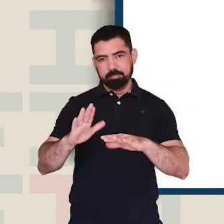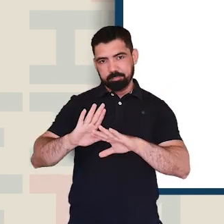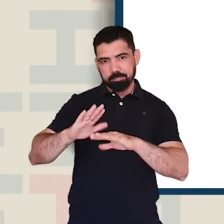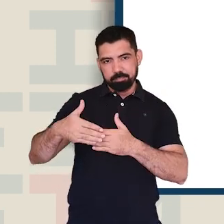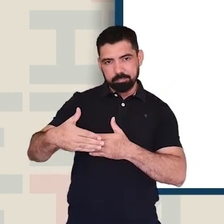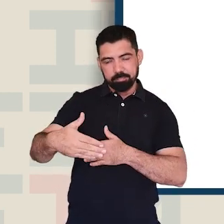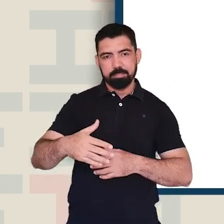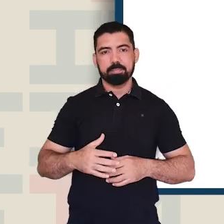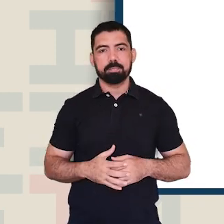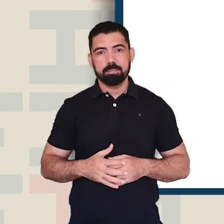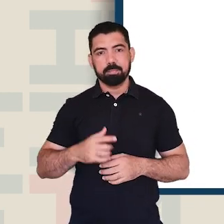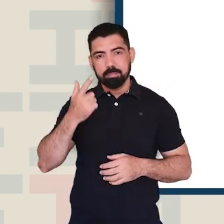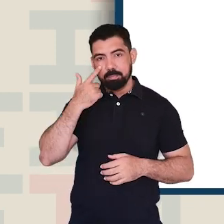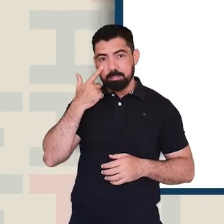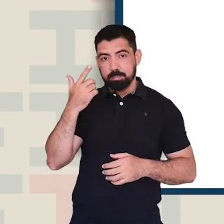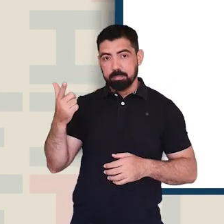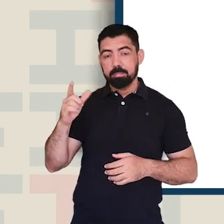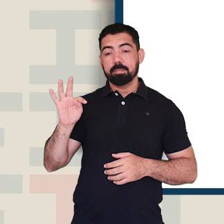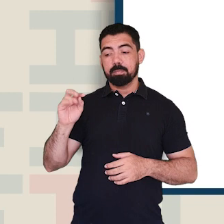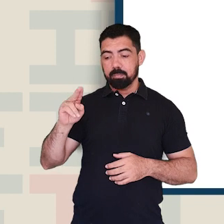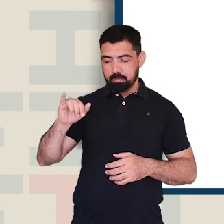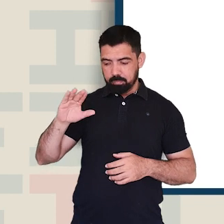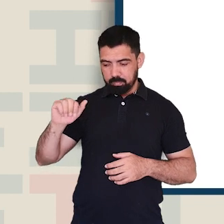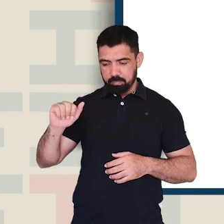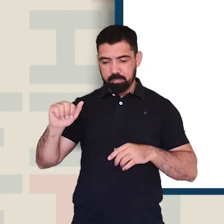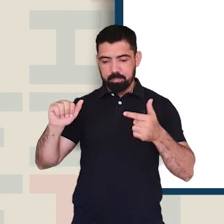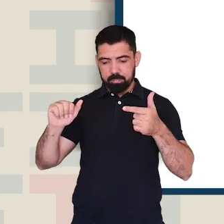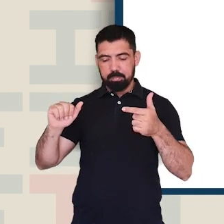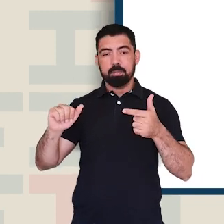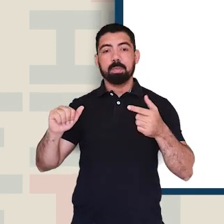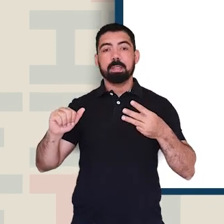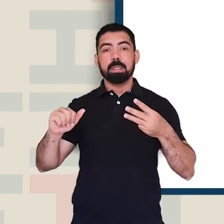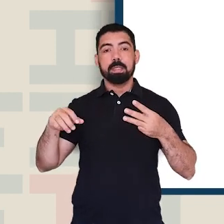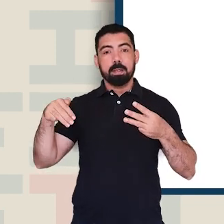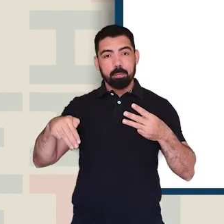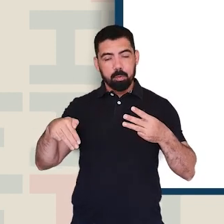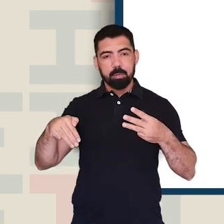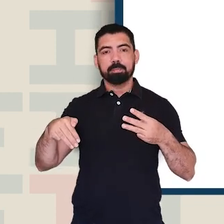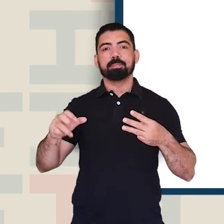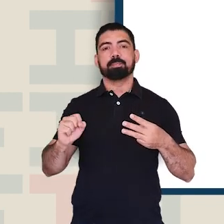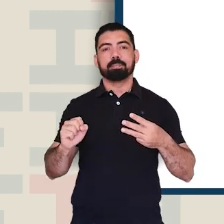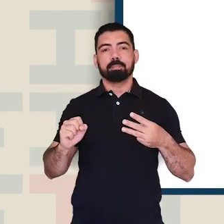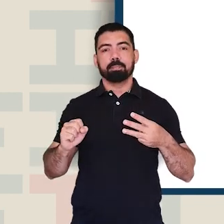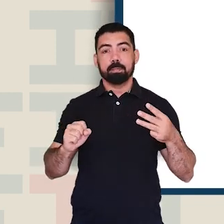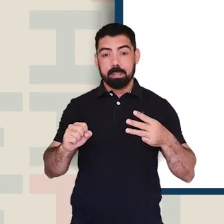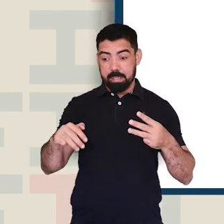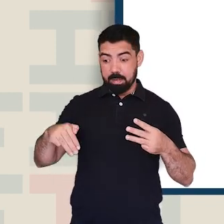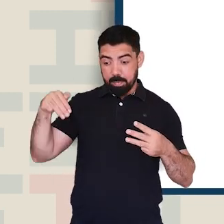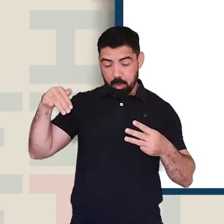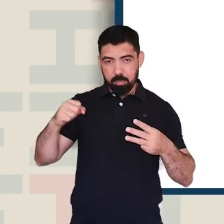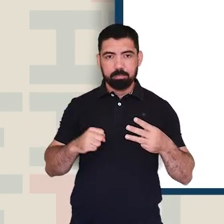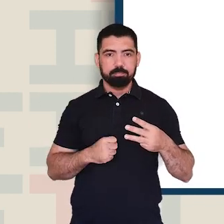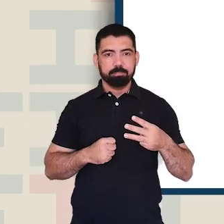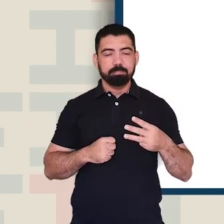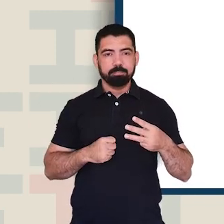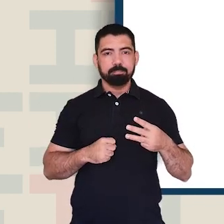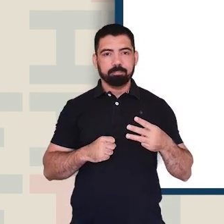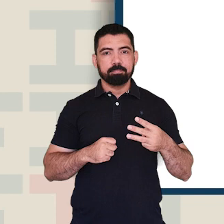porquê. Tônica, segunda, terceira menor, terça